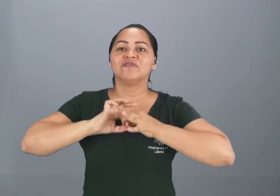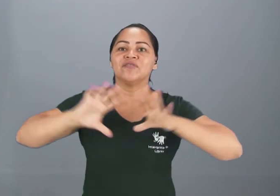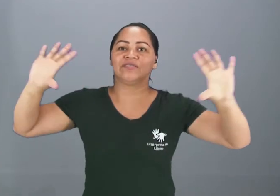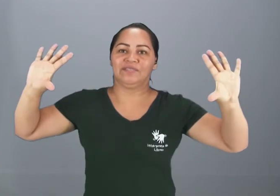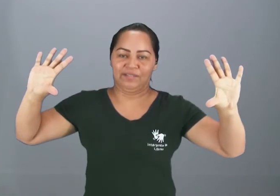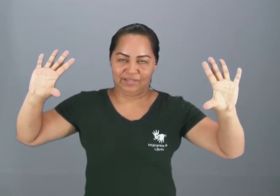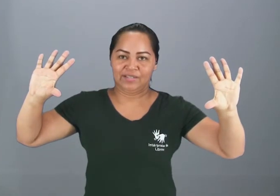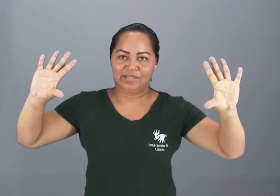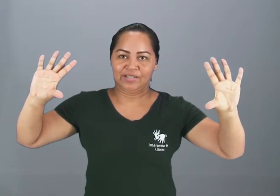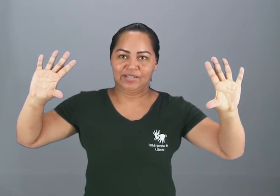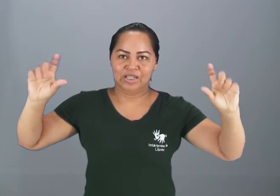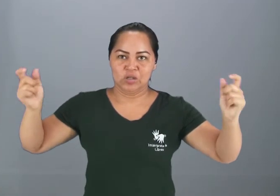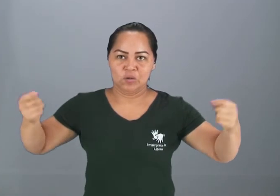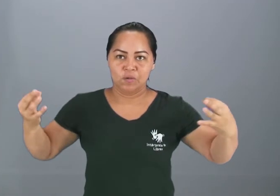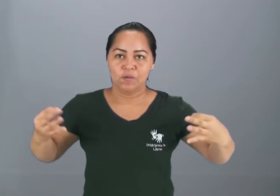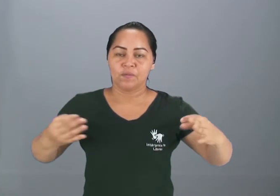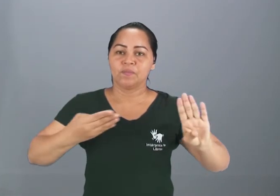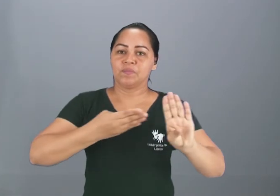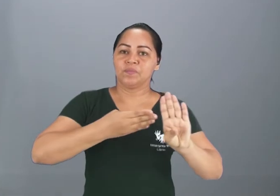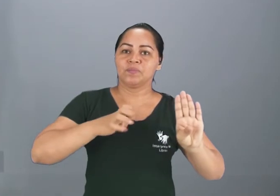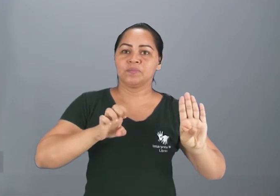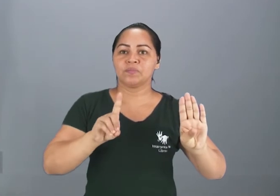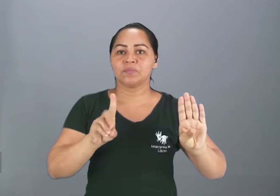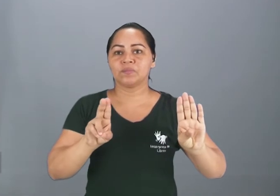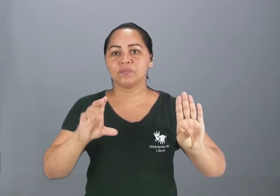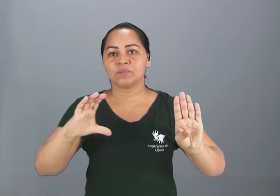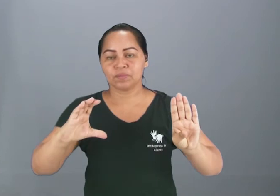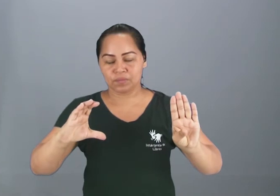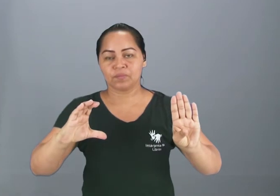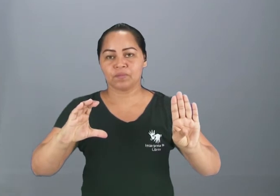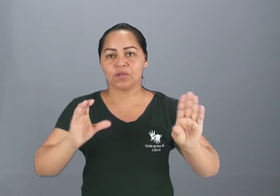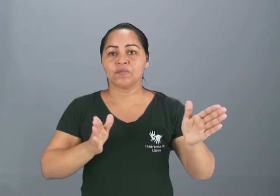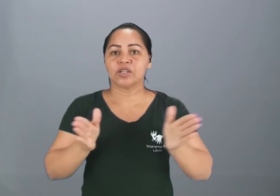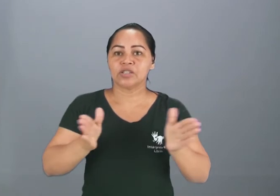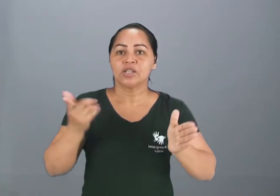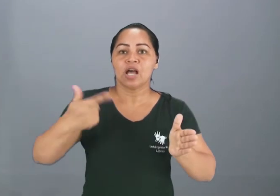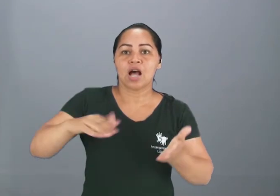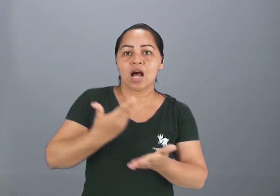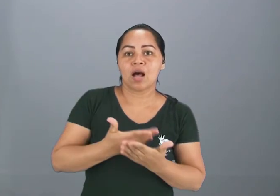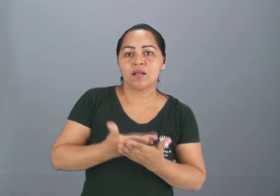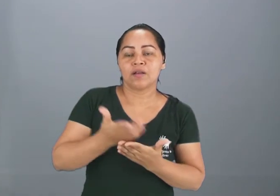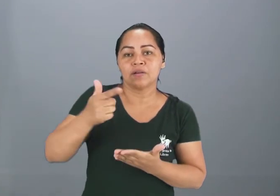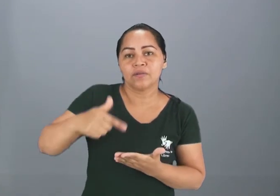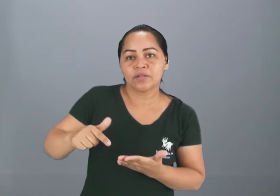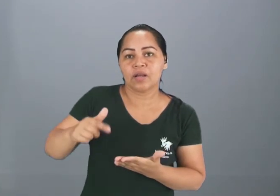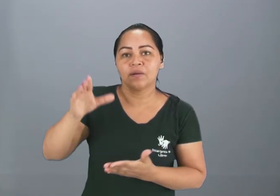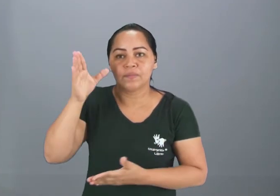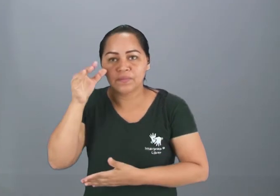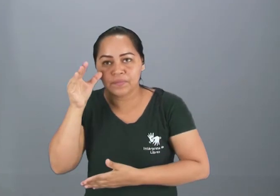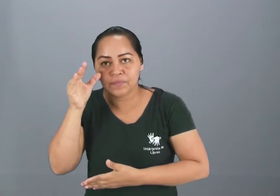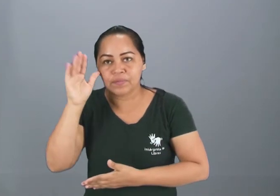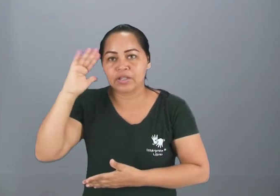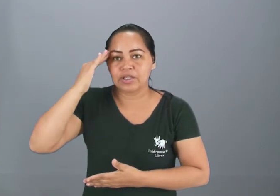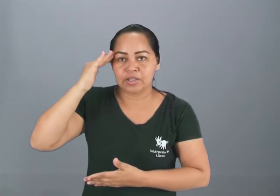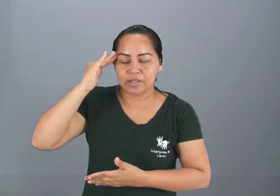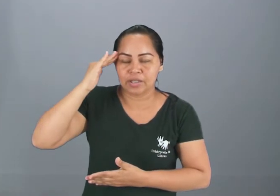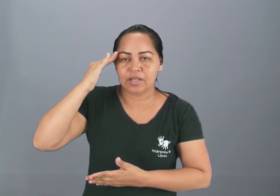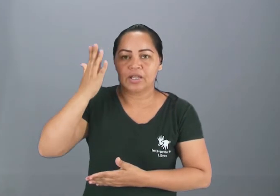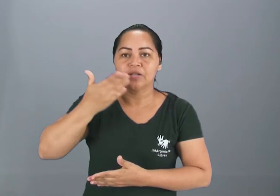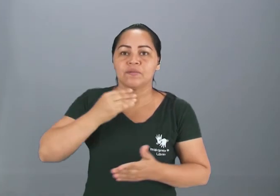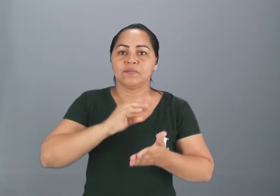Capriche. Não esqueça de acessar a plataforma Eduque para você ter acesso a essa aula e muitas outras você assistir e compreender um pouquinho mais sobre esse gênero